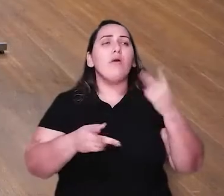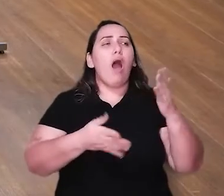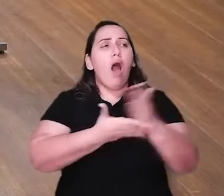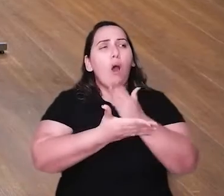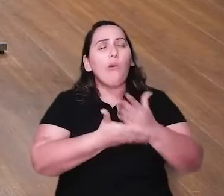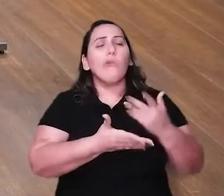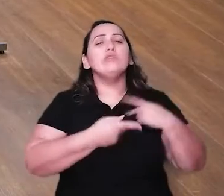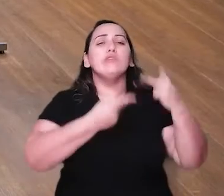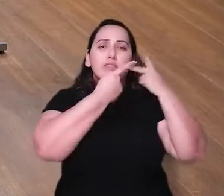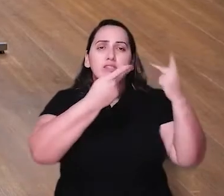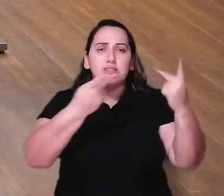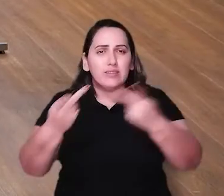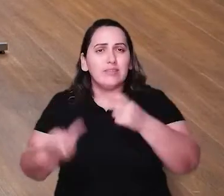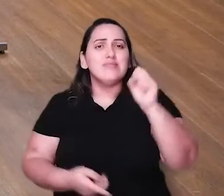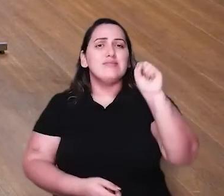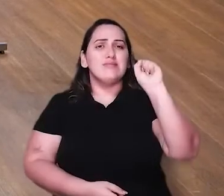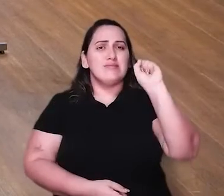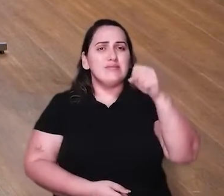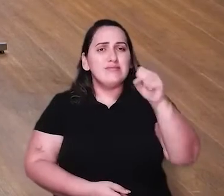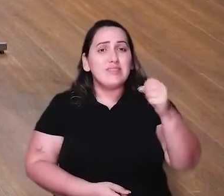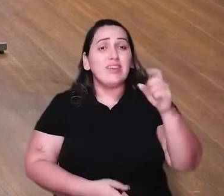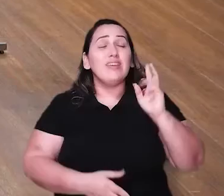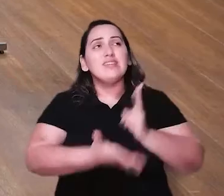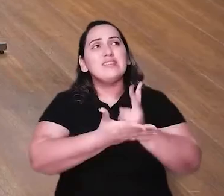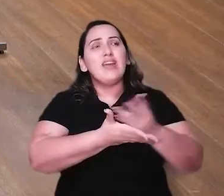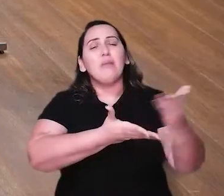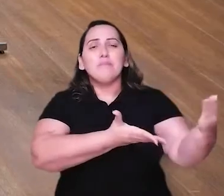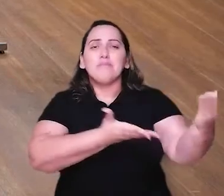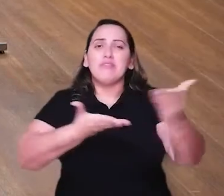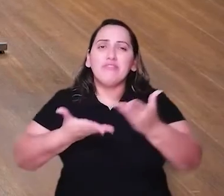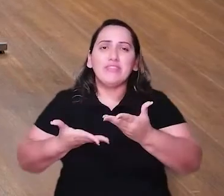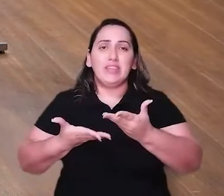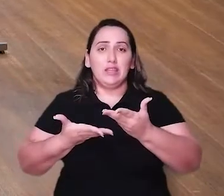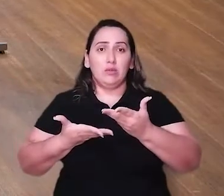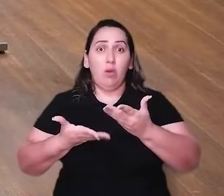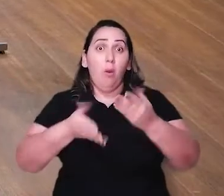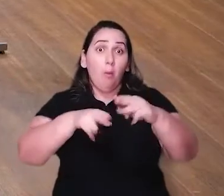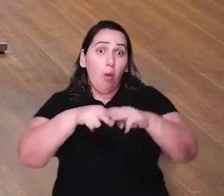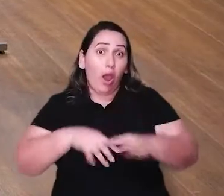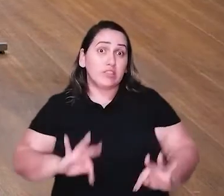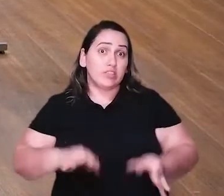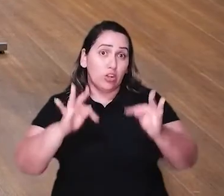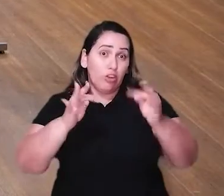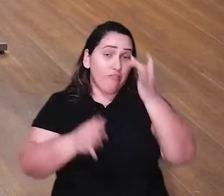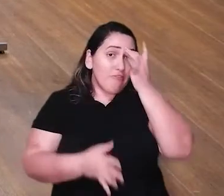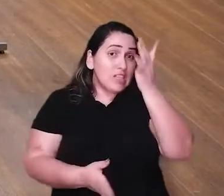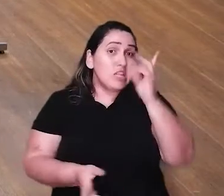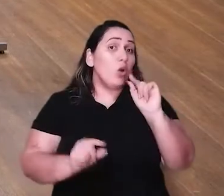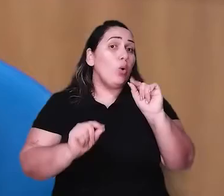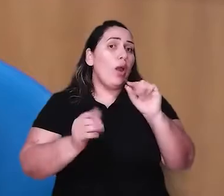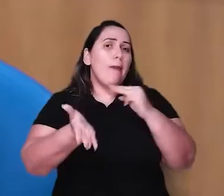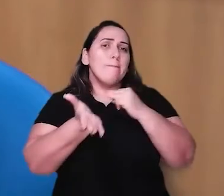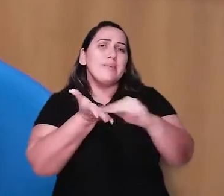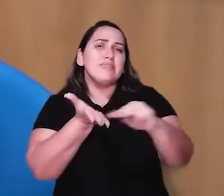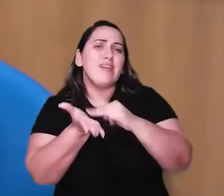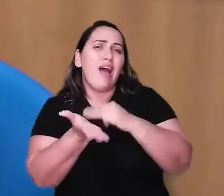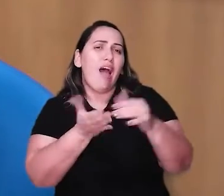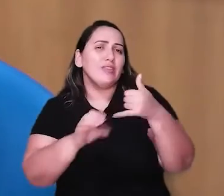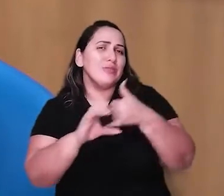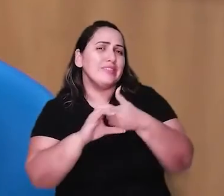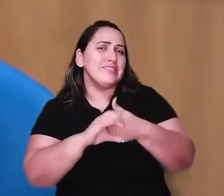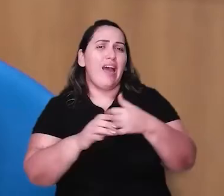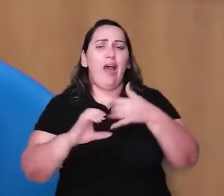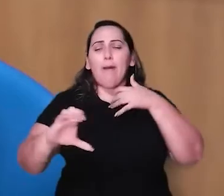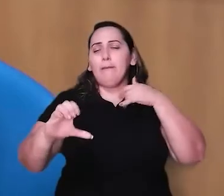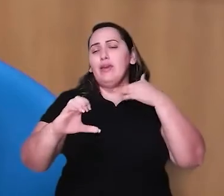por exemplo, eles tinham esse dado, essas histórias preservadas? Eu fui muito bem recebida por onde passei. Não tive